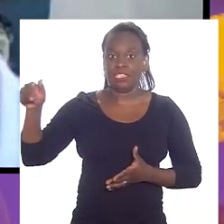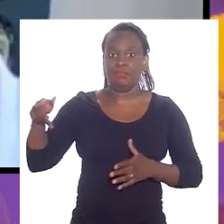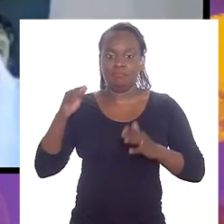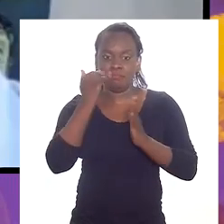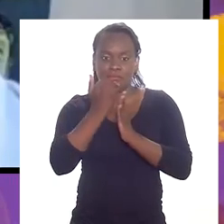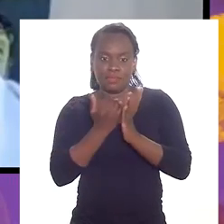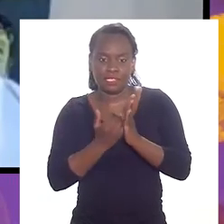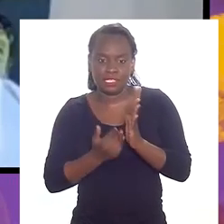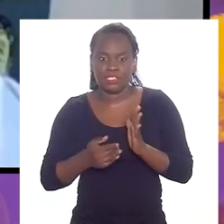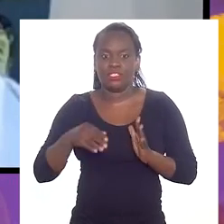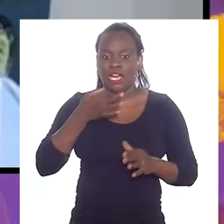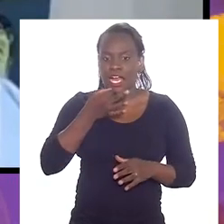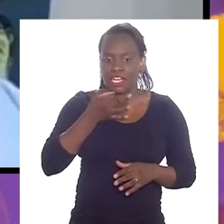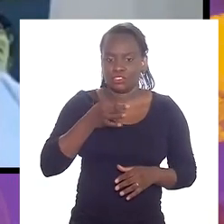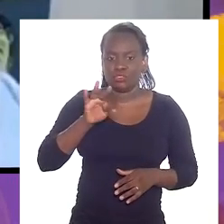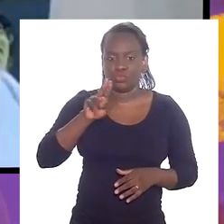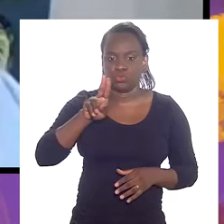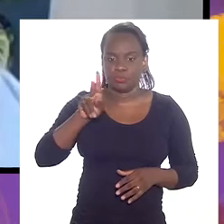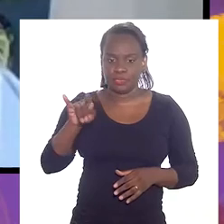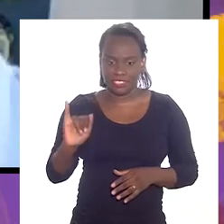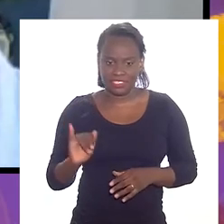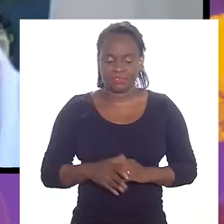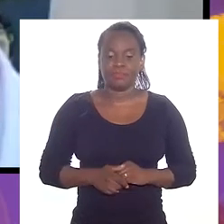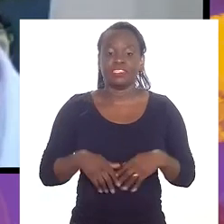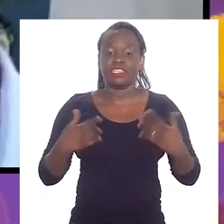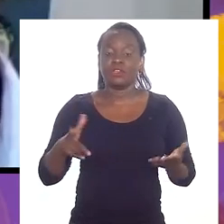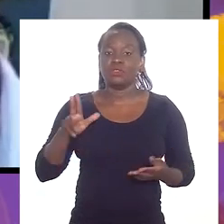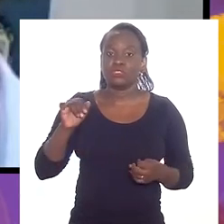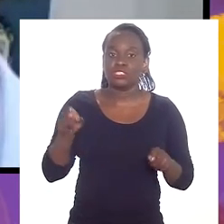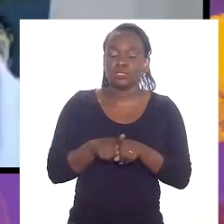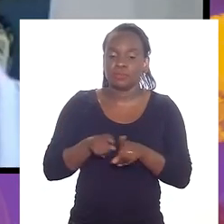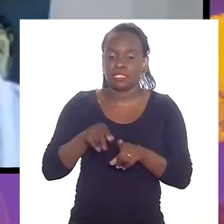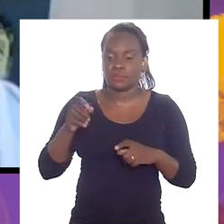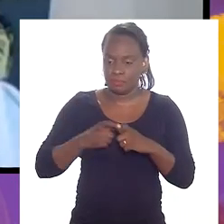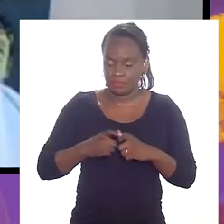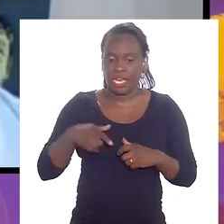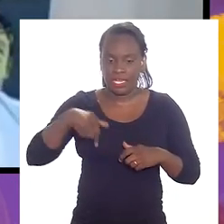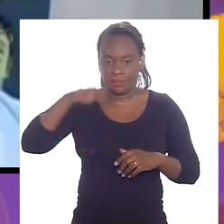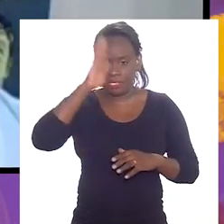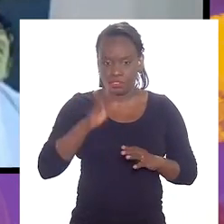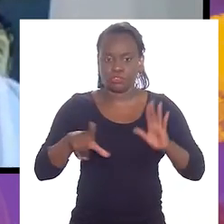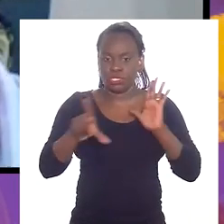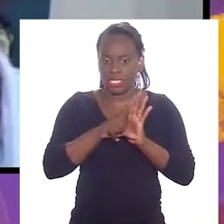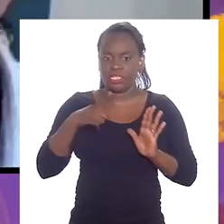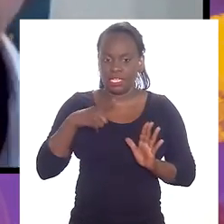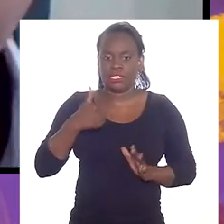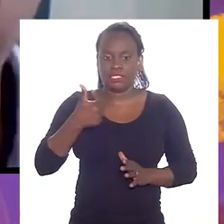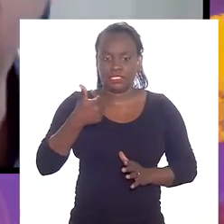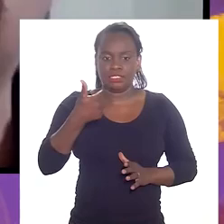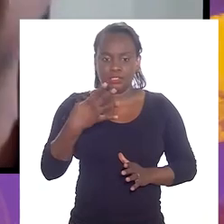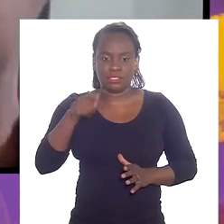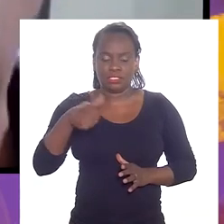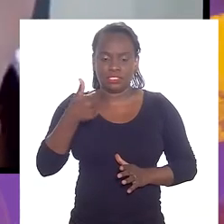é na programação da Super Rádio Tupi 2 Ribeiro e Doutor Sylvio provenzano aqui no Brasil temos a lei